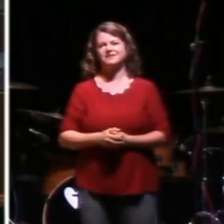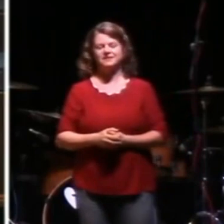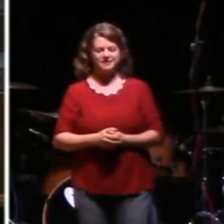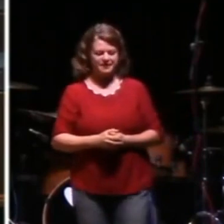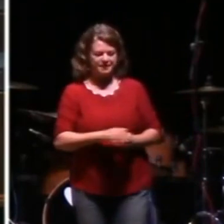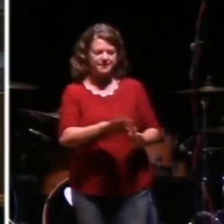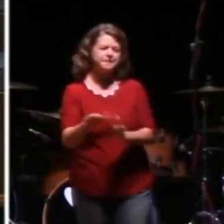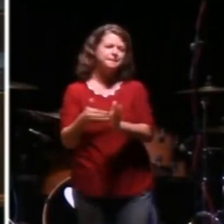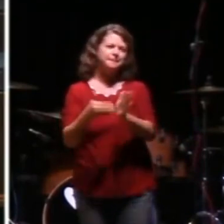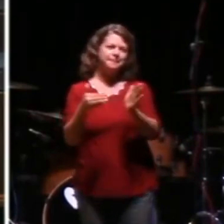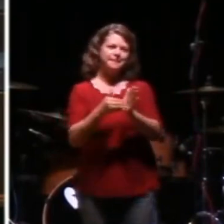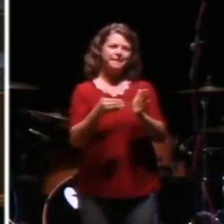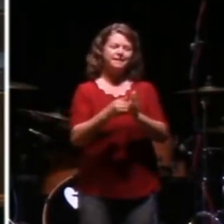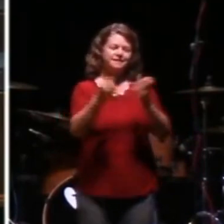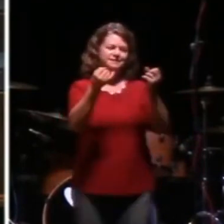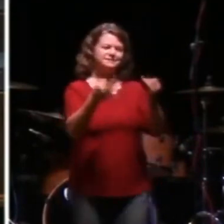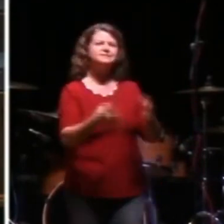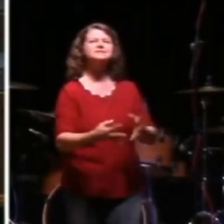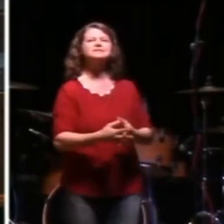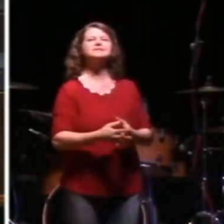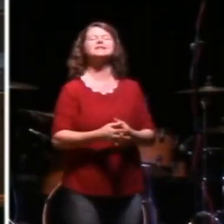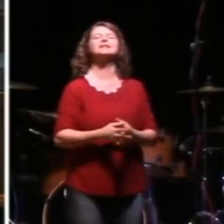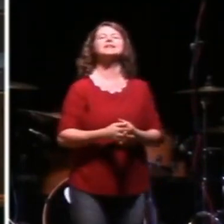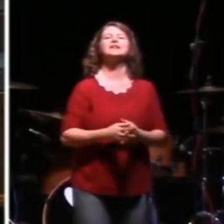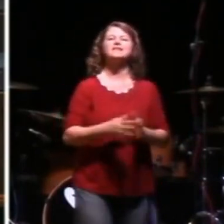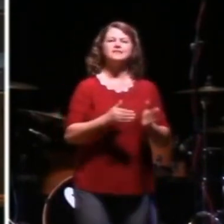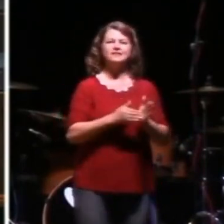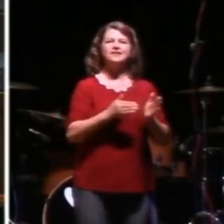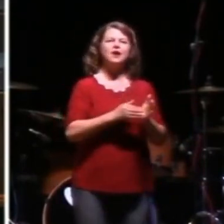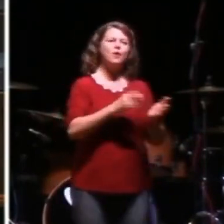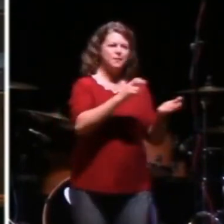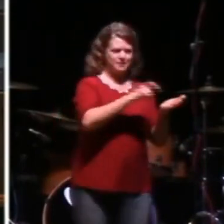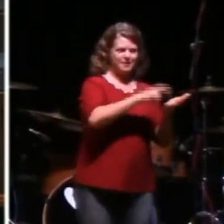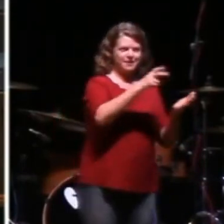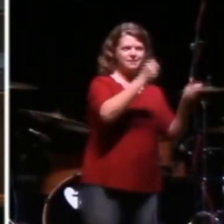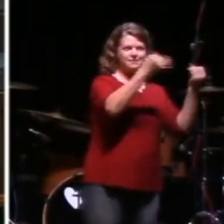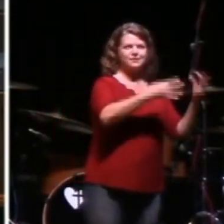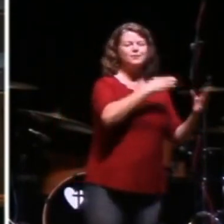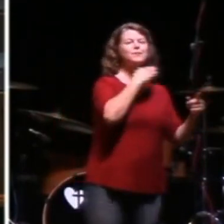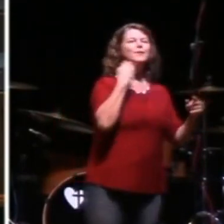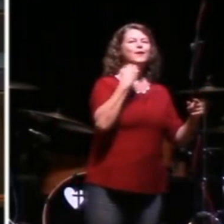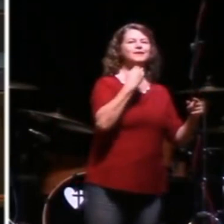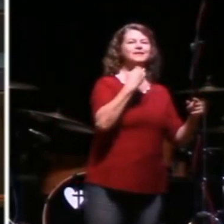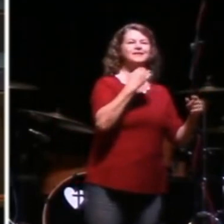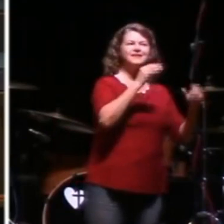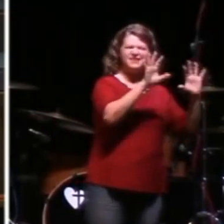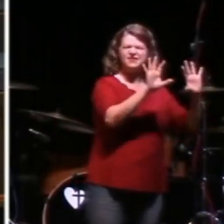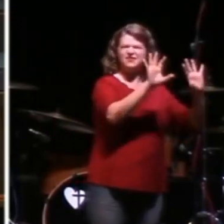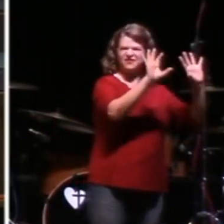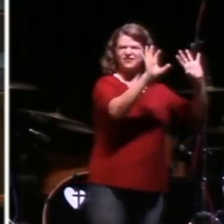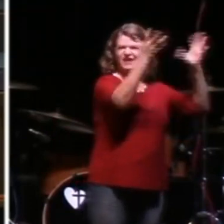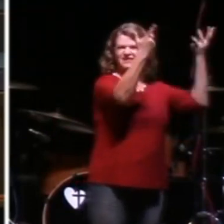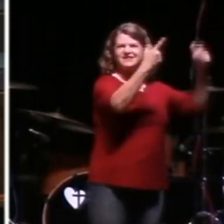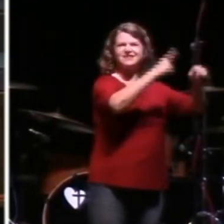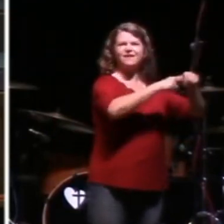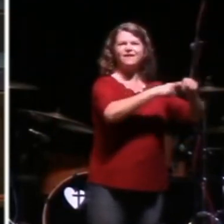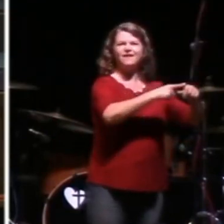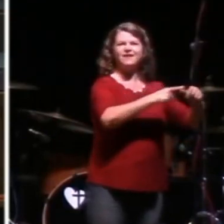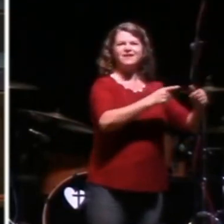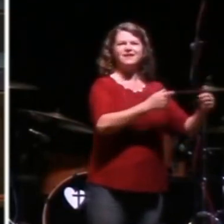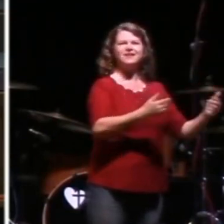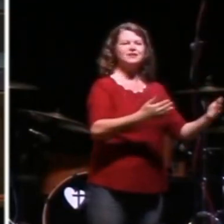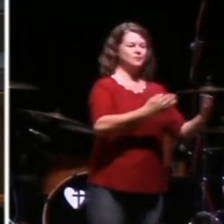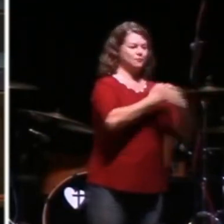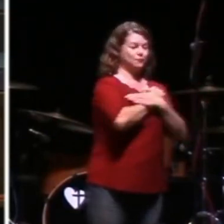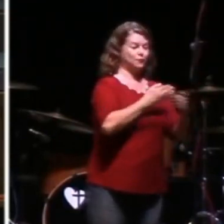falei pela amanhã de manhã eu falei sobre a festa no funeral quando jesus